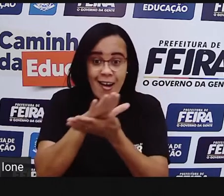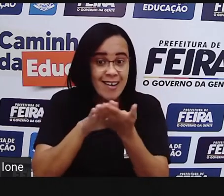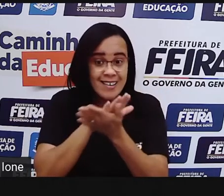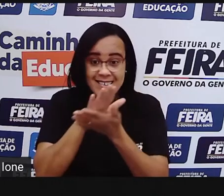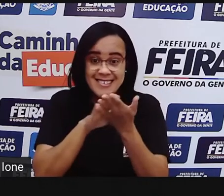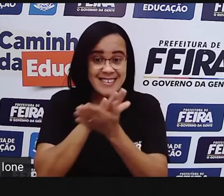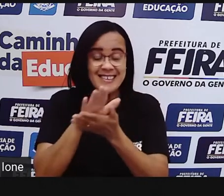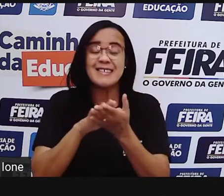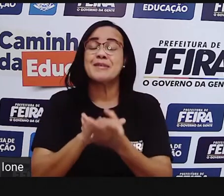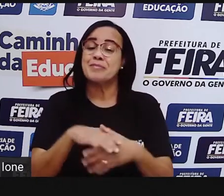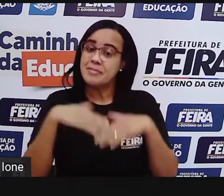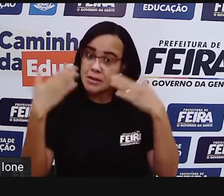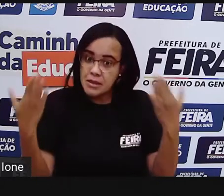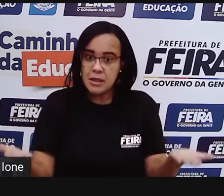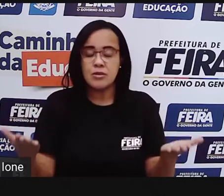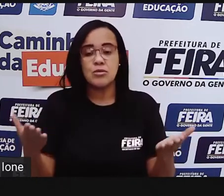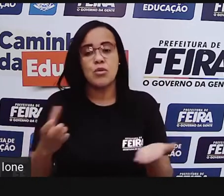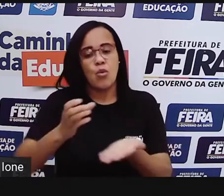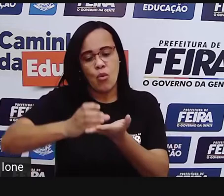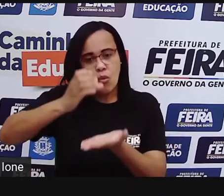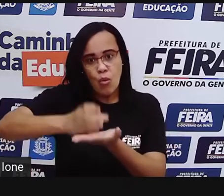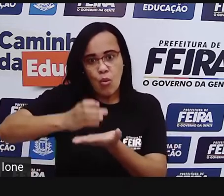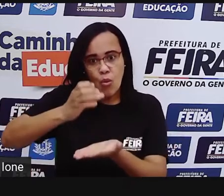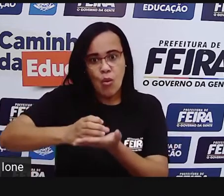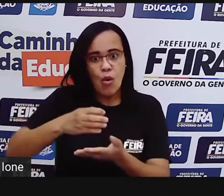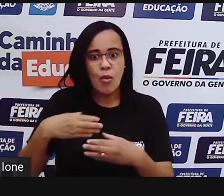copo. Então, o copo,